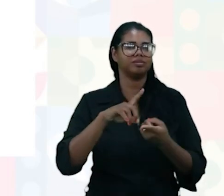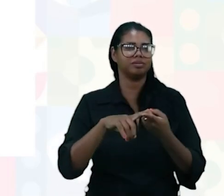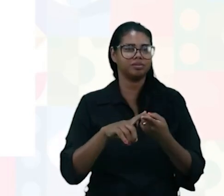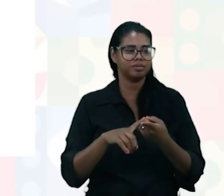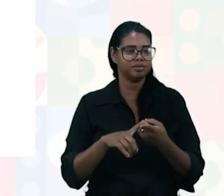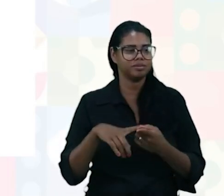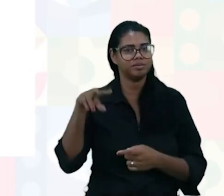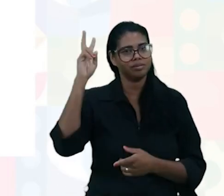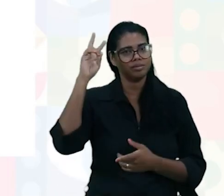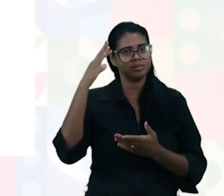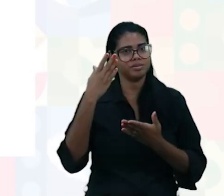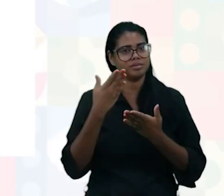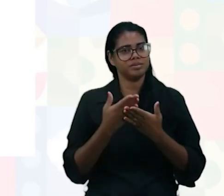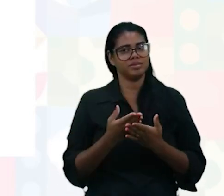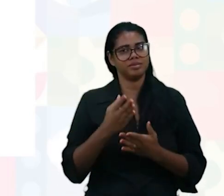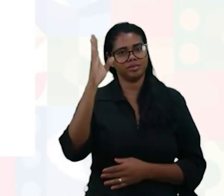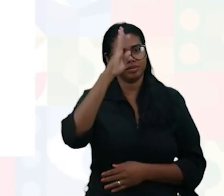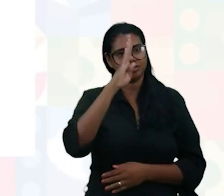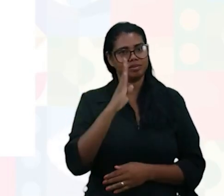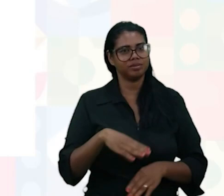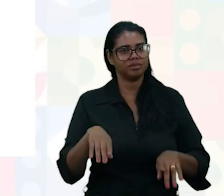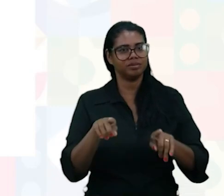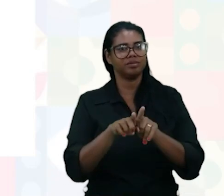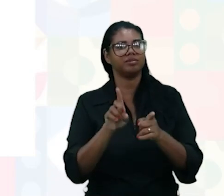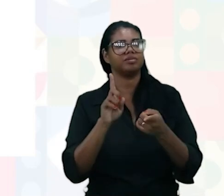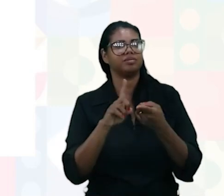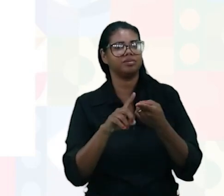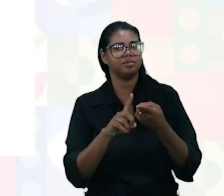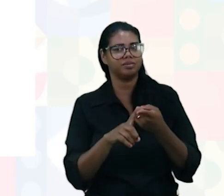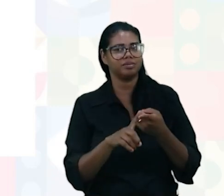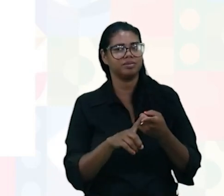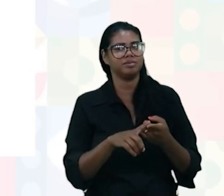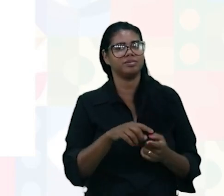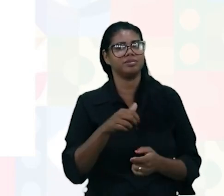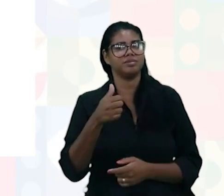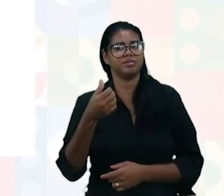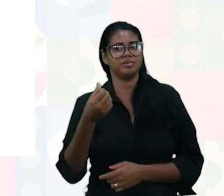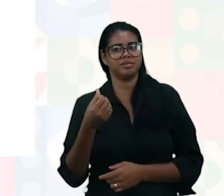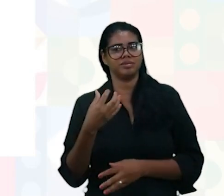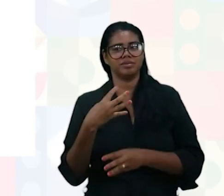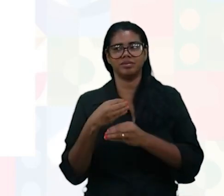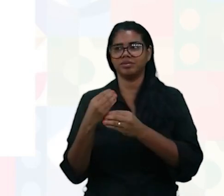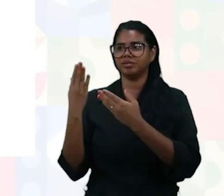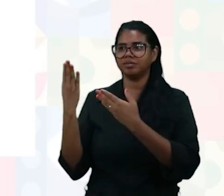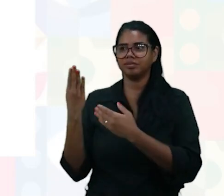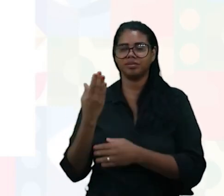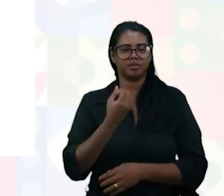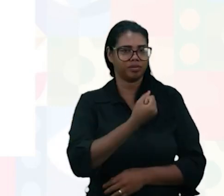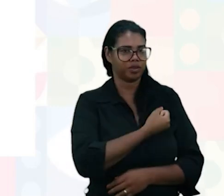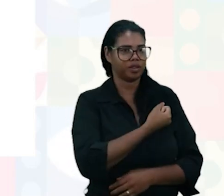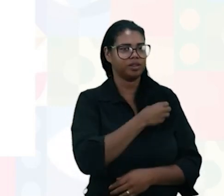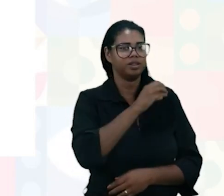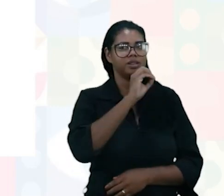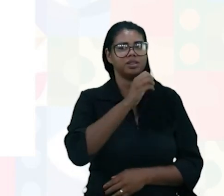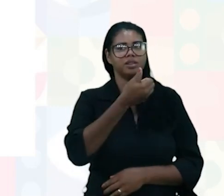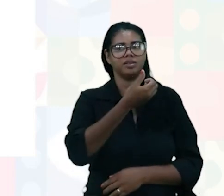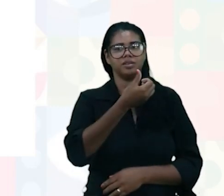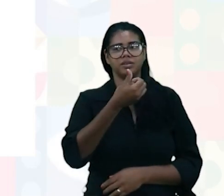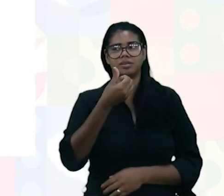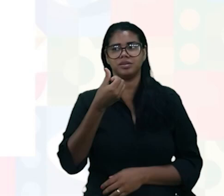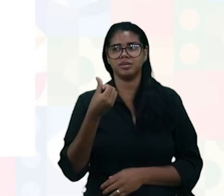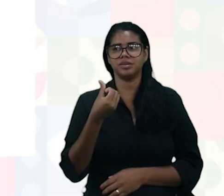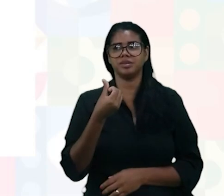sobre História do Brasil. E aí a gente tem 016, que seria uma numeração, um código, uma anotação